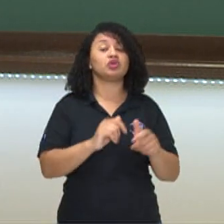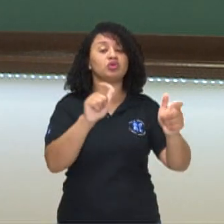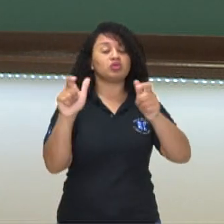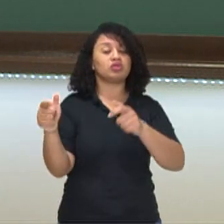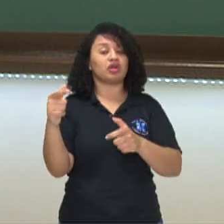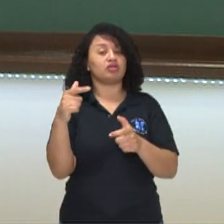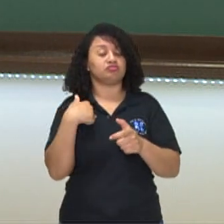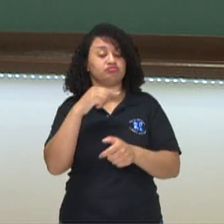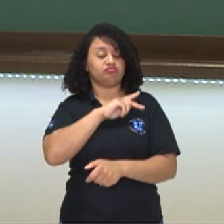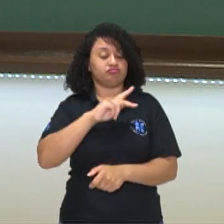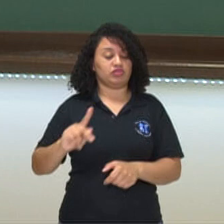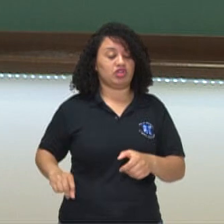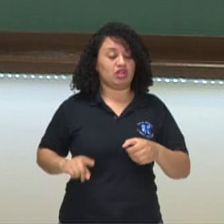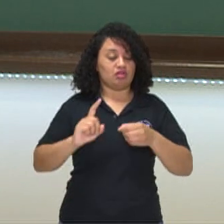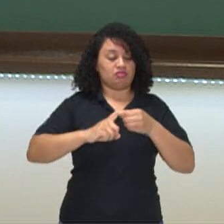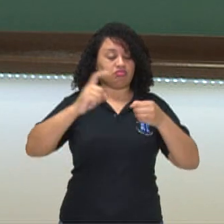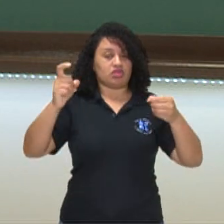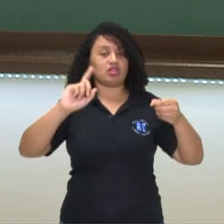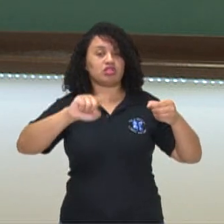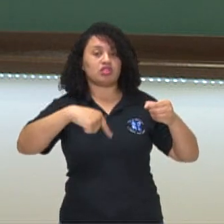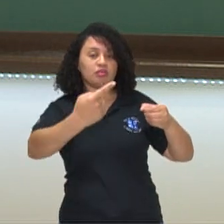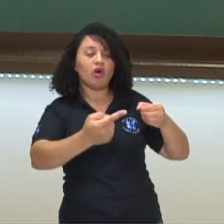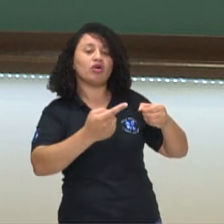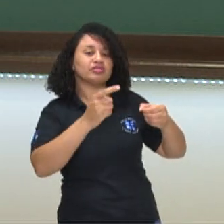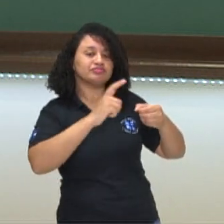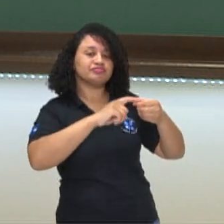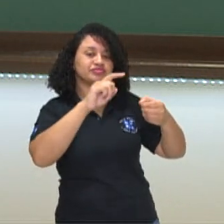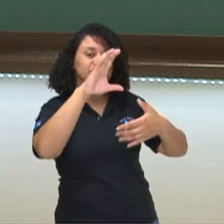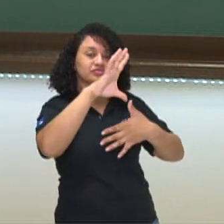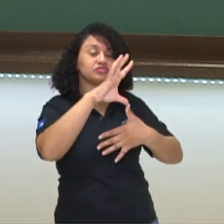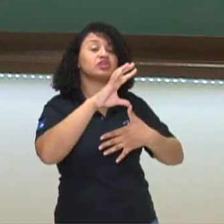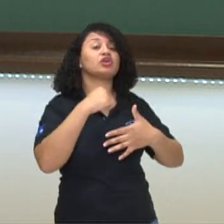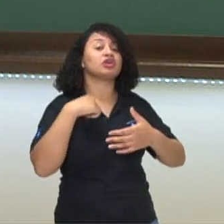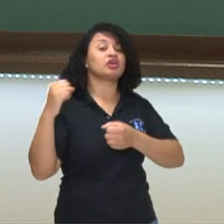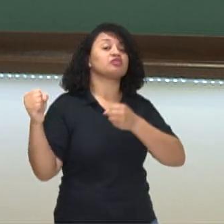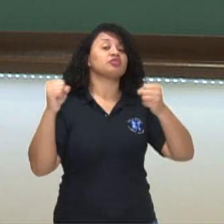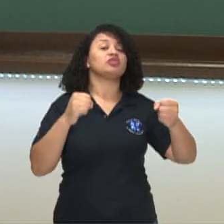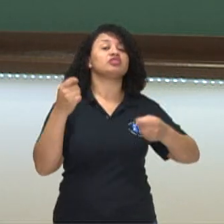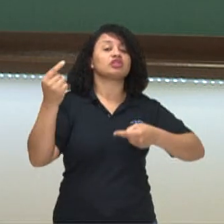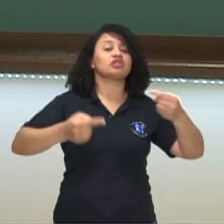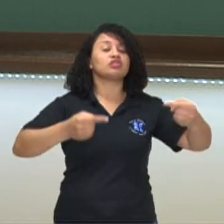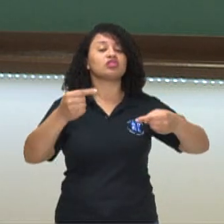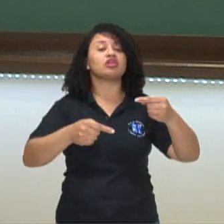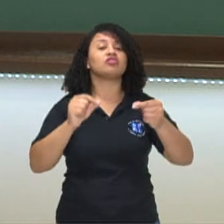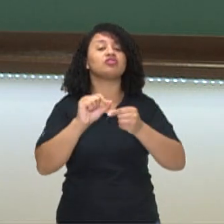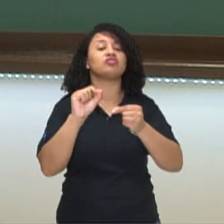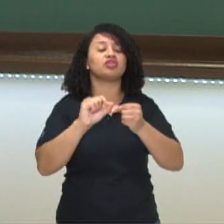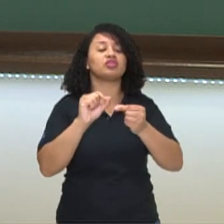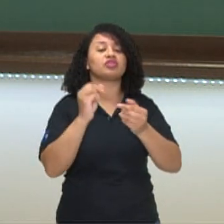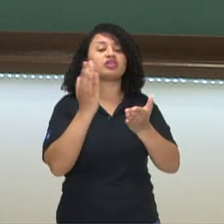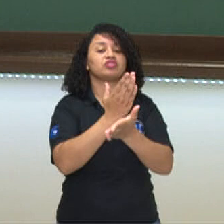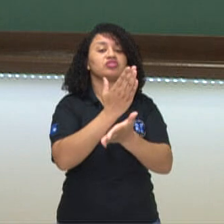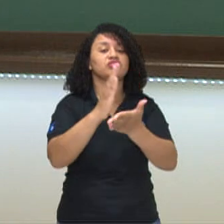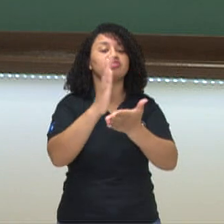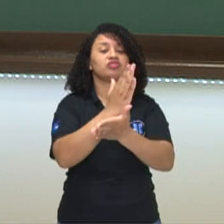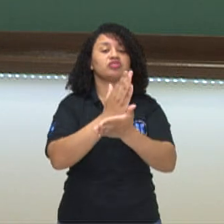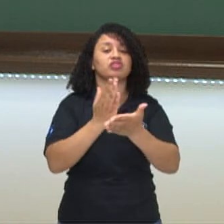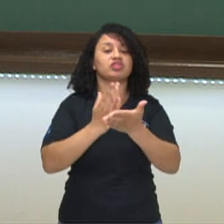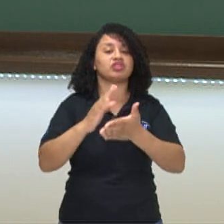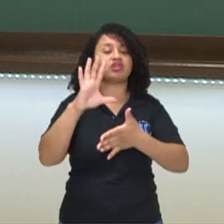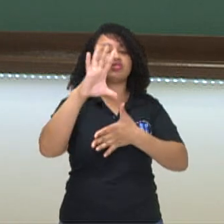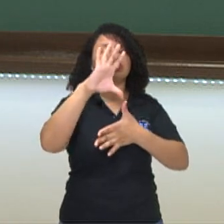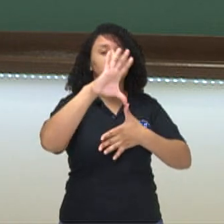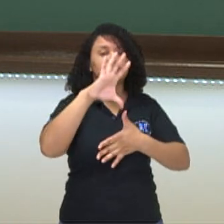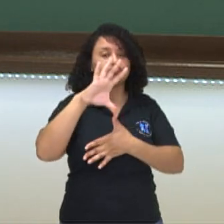presidencialista, pós-independência da América, essa disputa de poder contribuiu com a fragmentação territorial da América